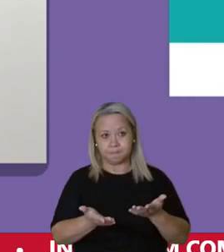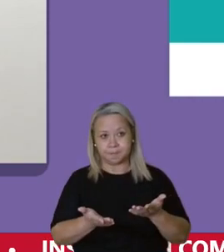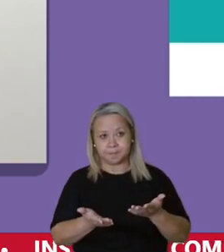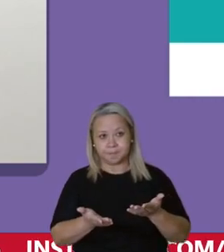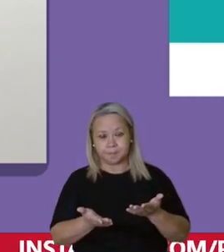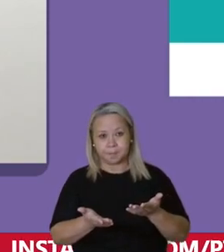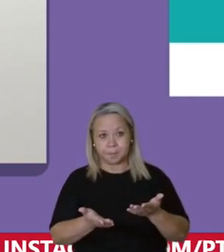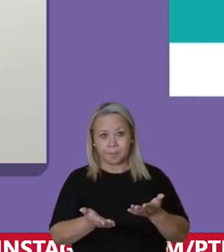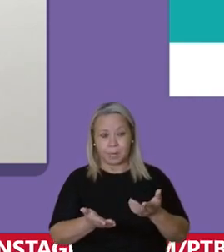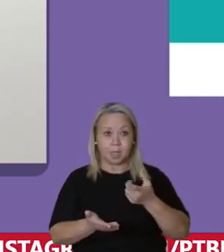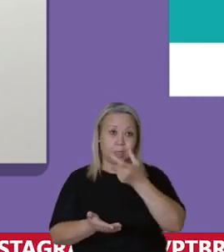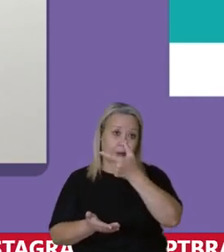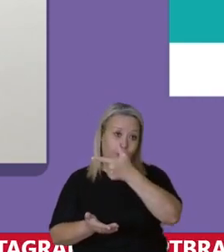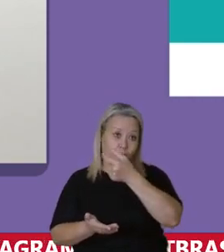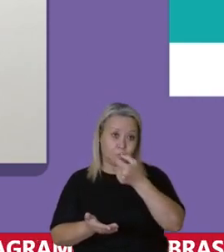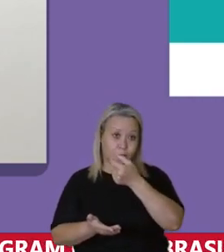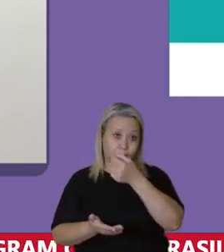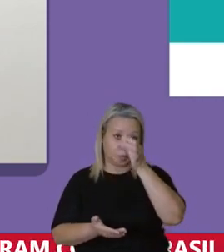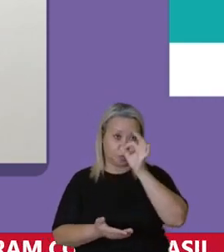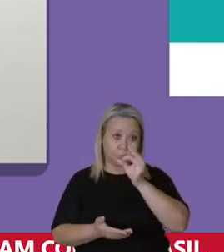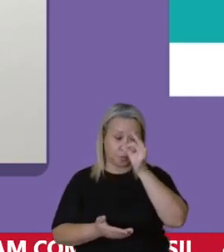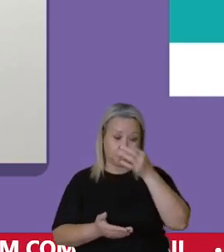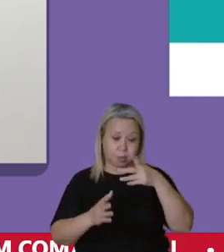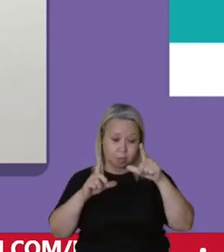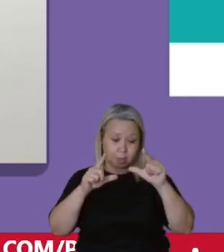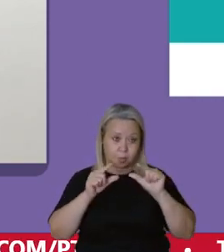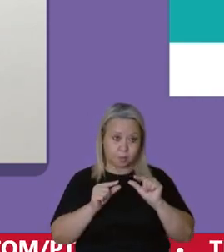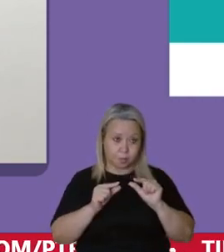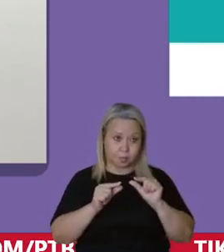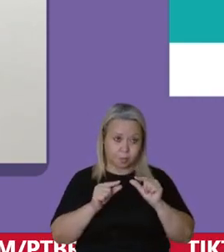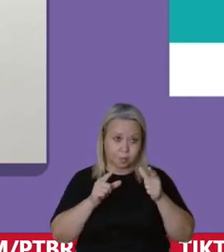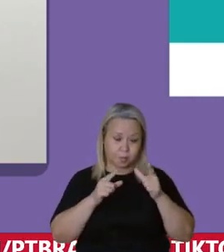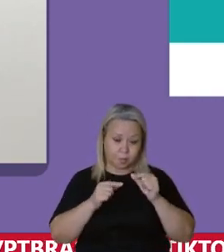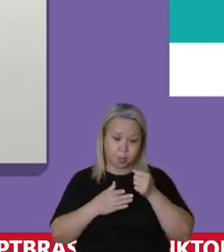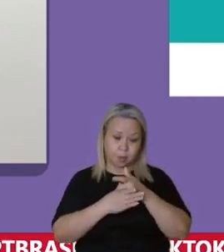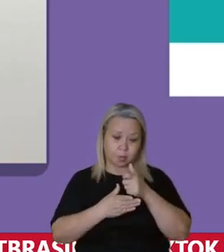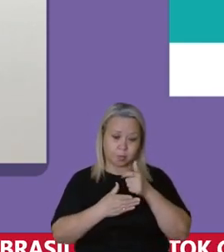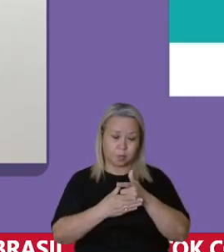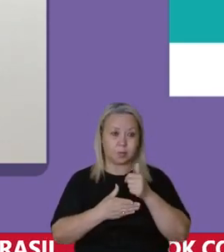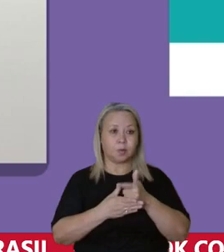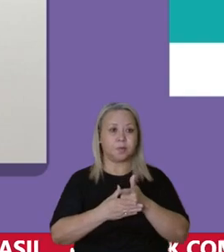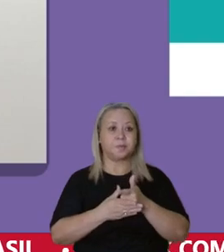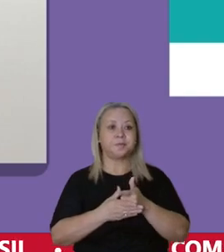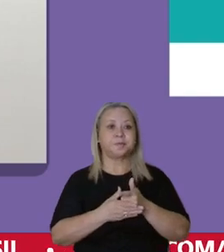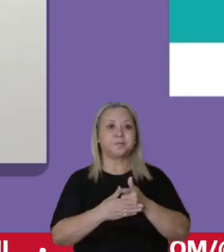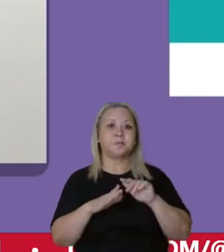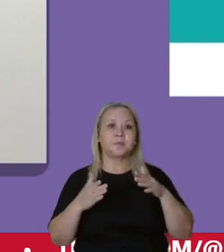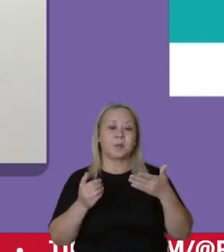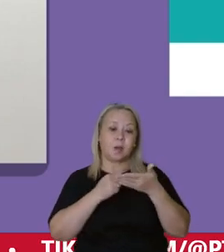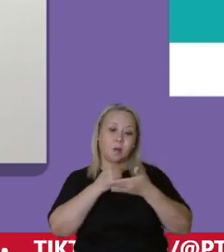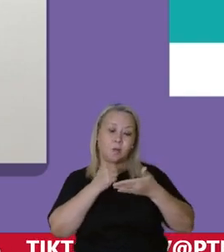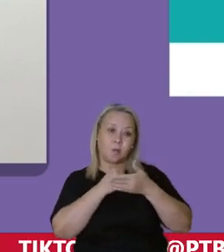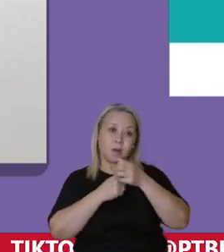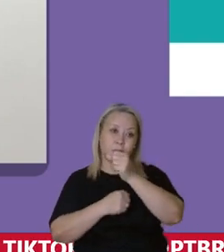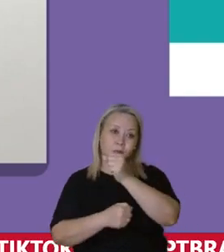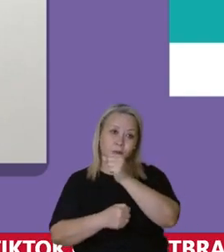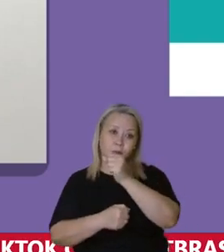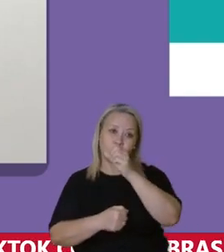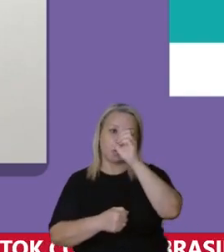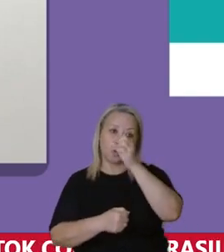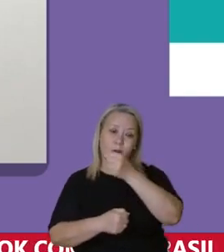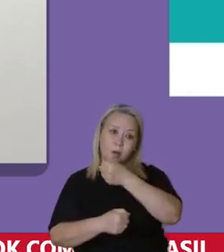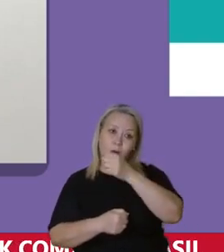os 20% menores contribuições, ou seja, com base nas